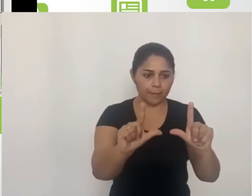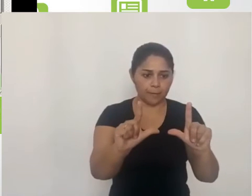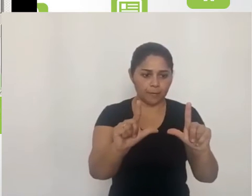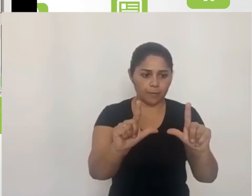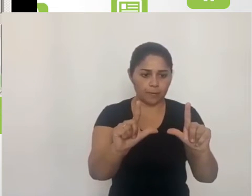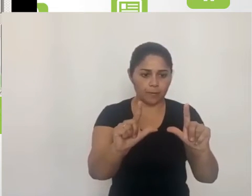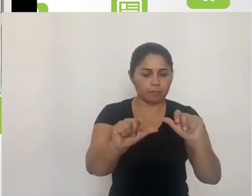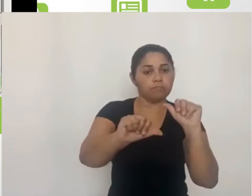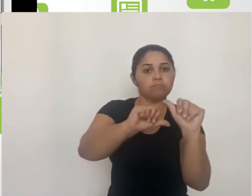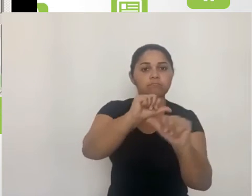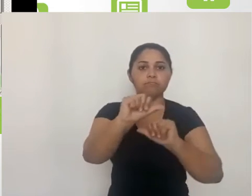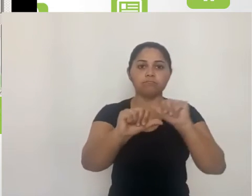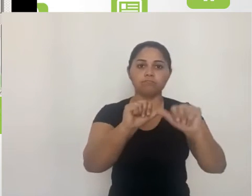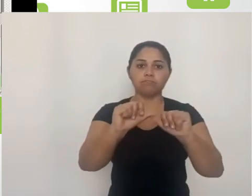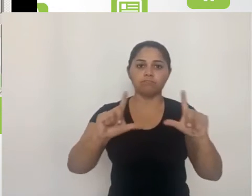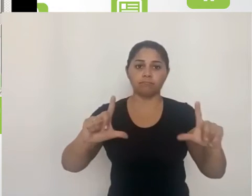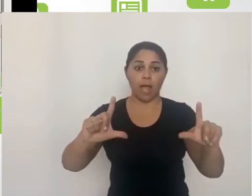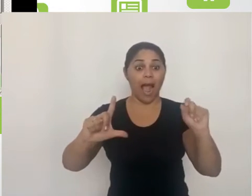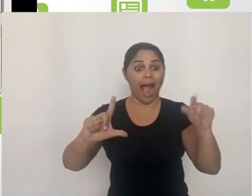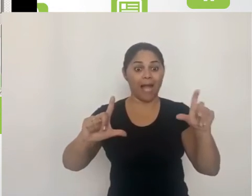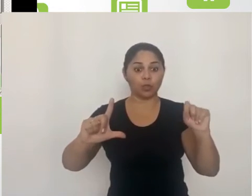Vamos pegar aqui.